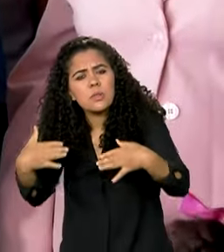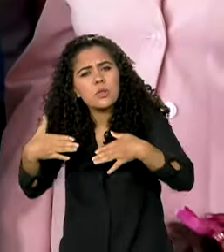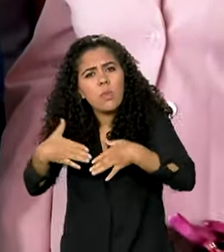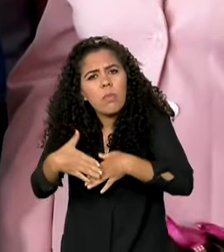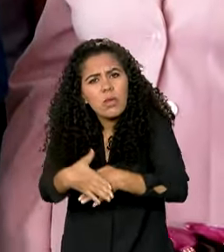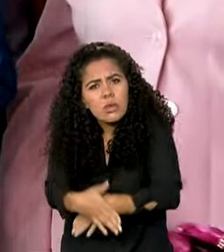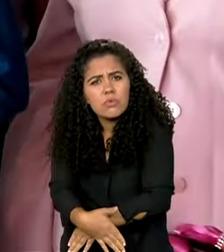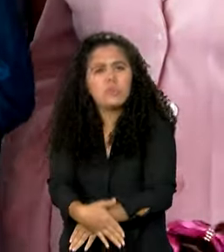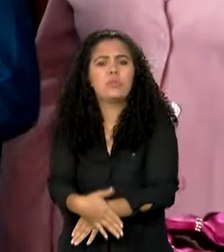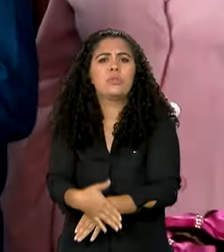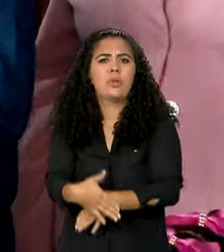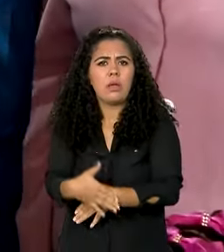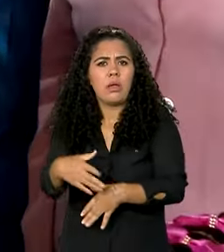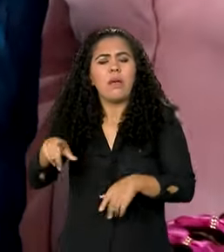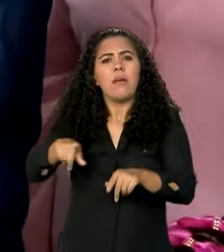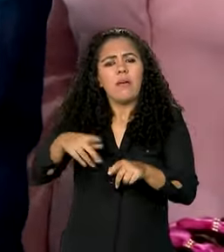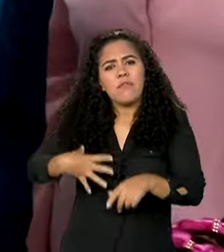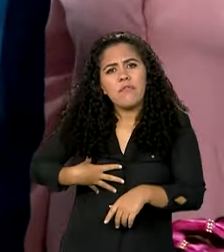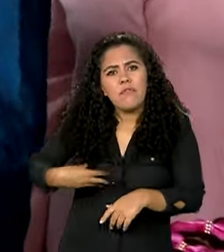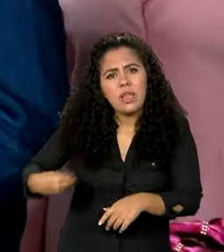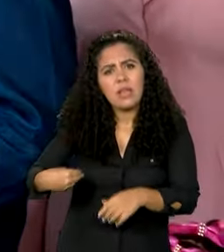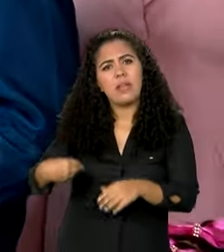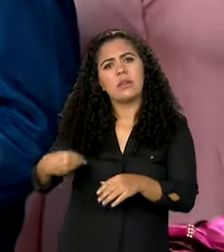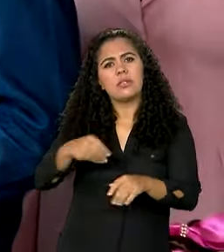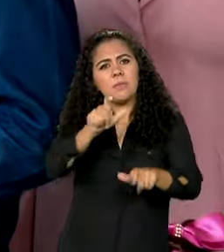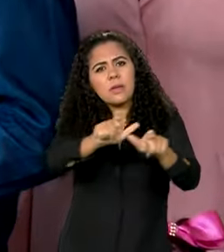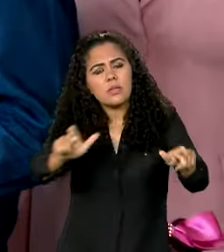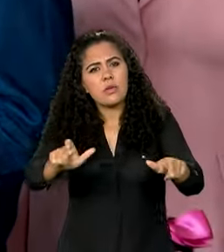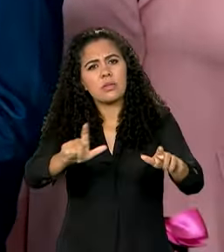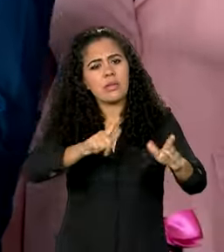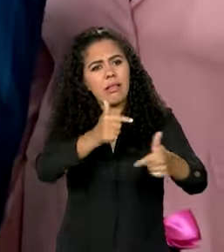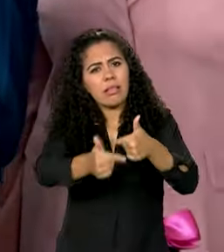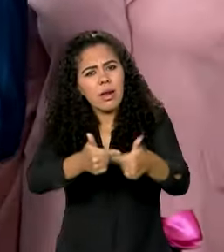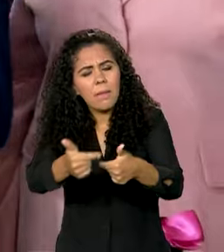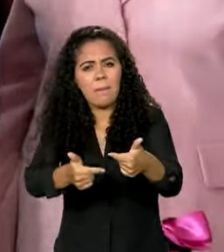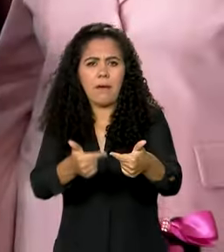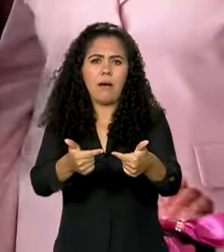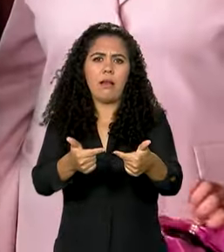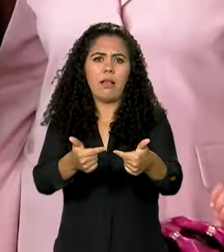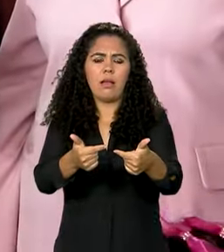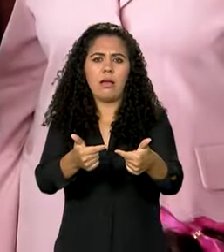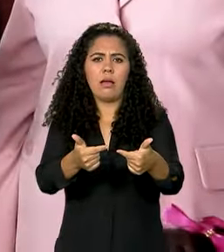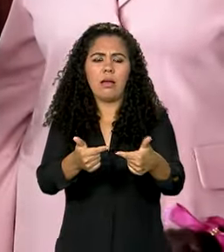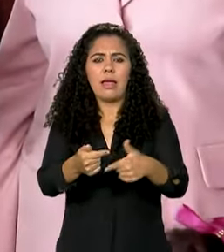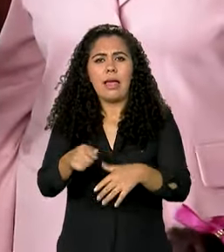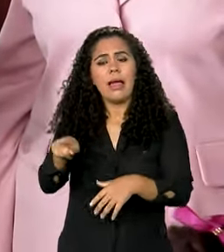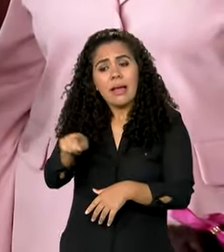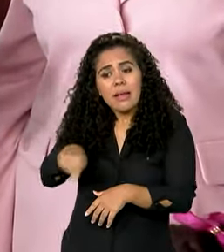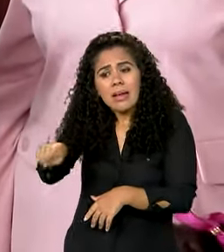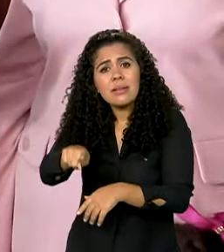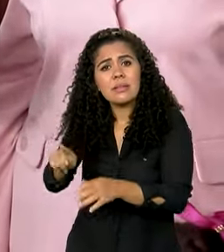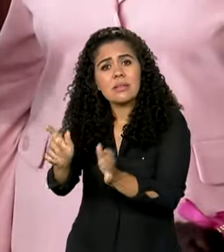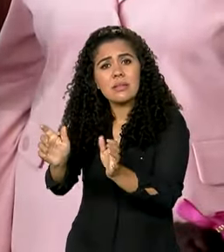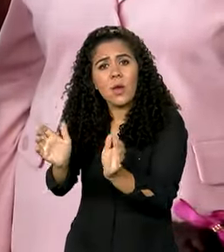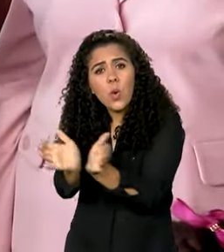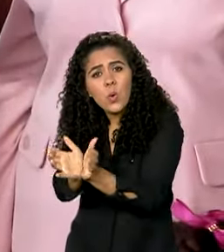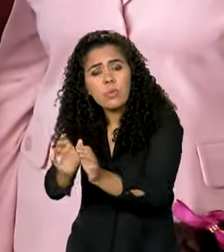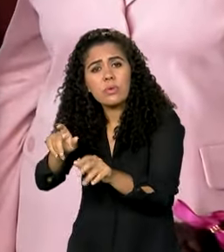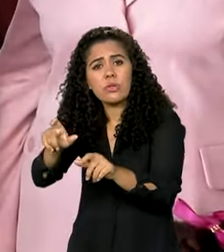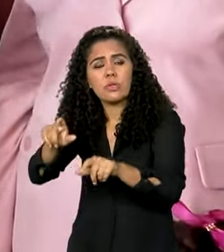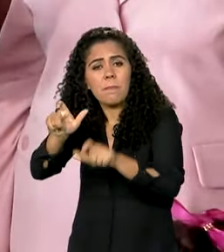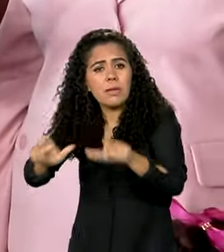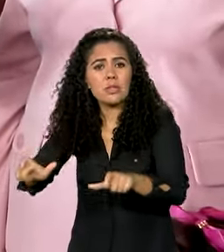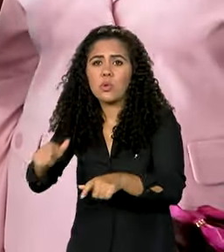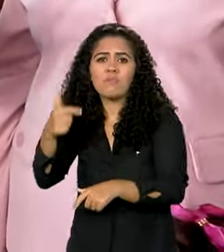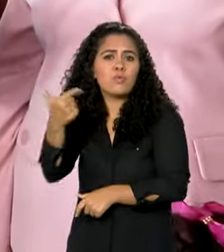humildes, filhas de pessoas que trabalham, essas pessoas, às vezes, não têm condições